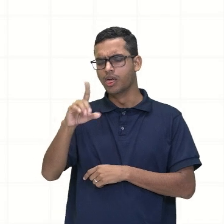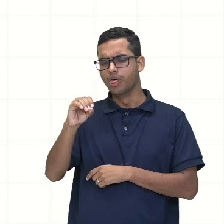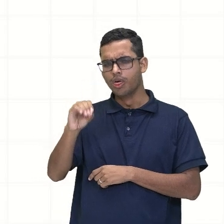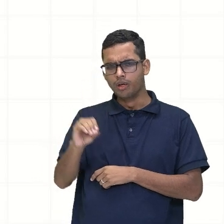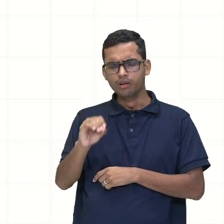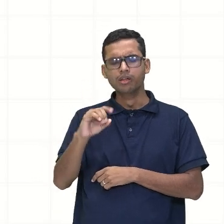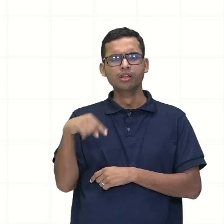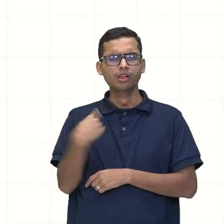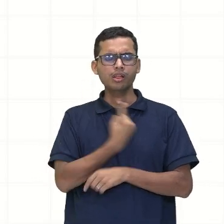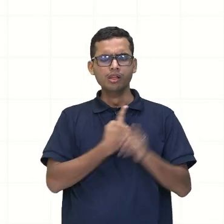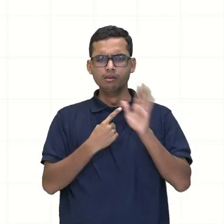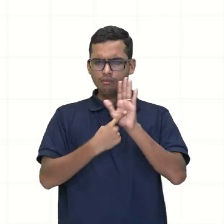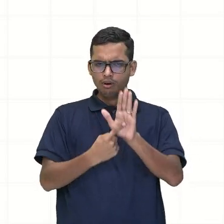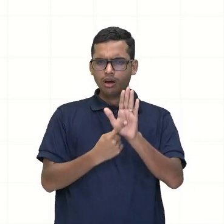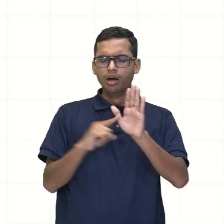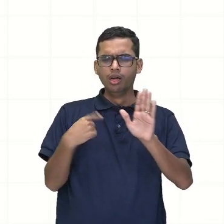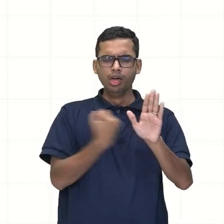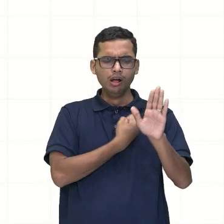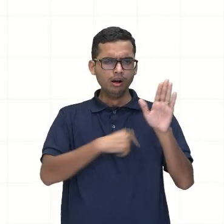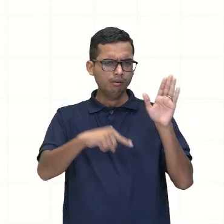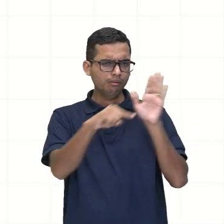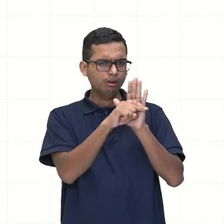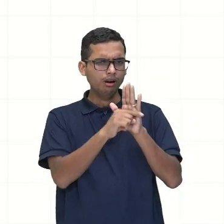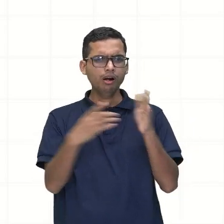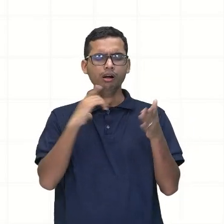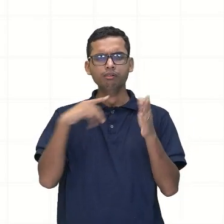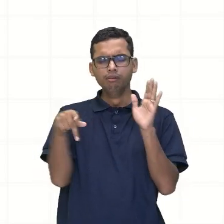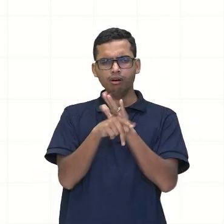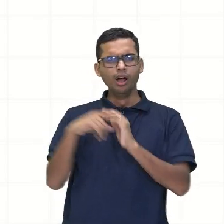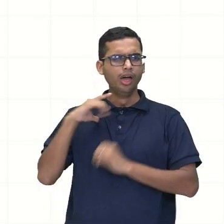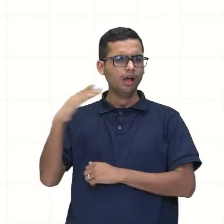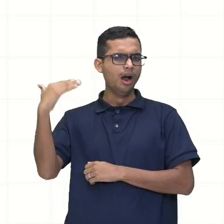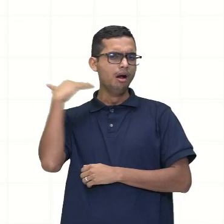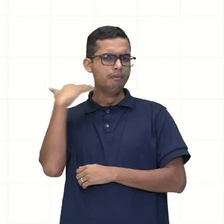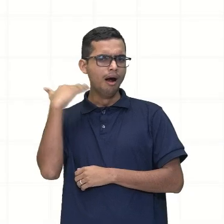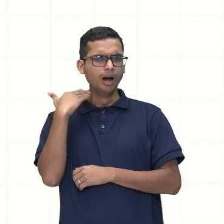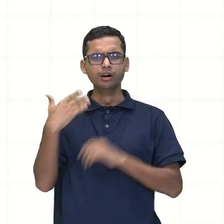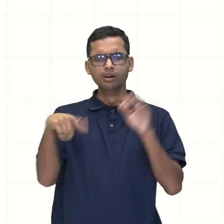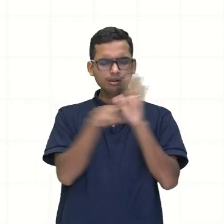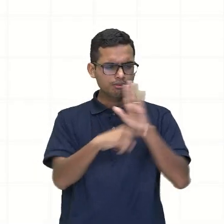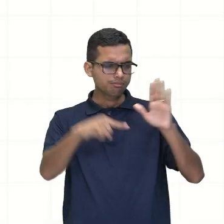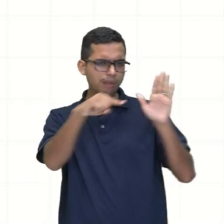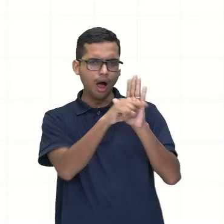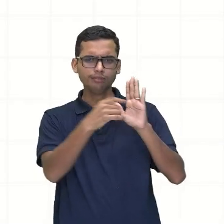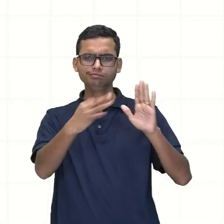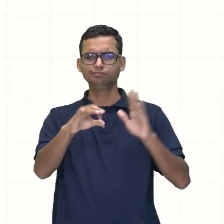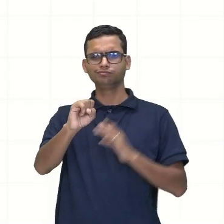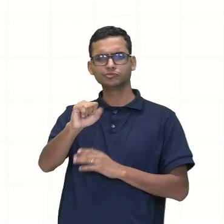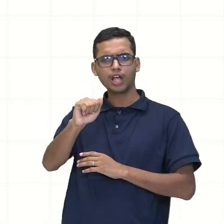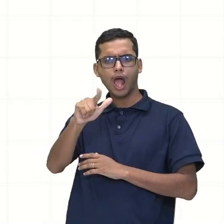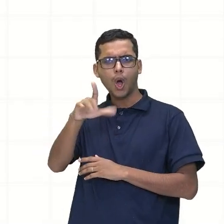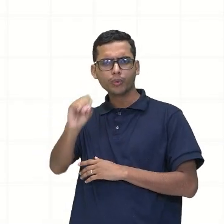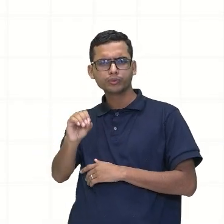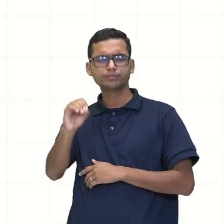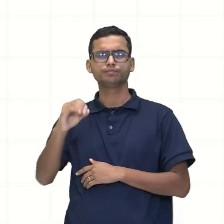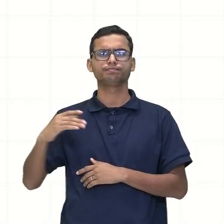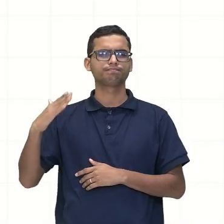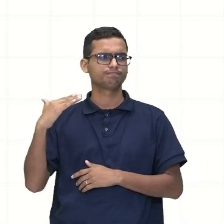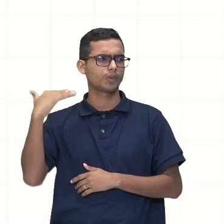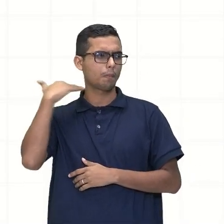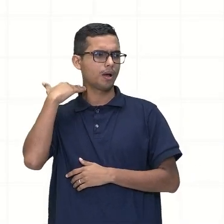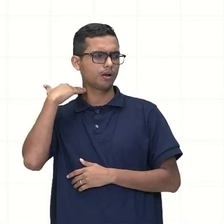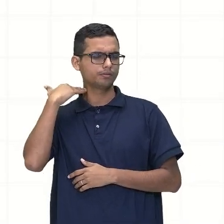também aparece muito número negativo, são os nossos saldos bancários. A